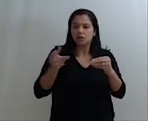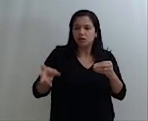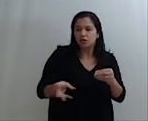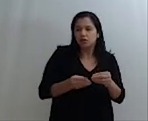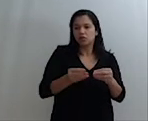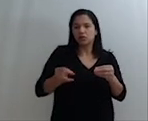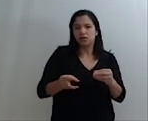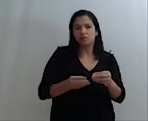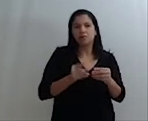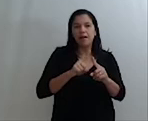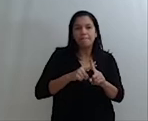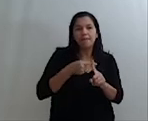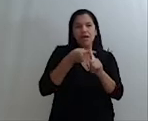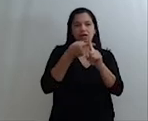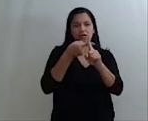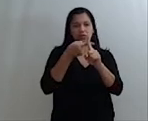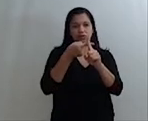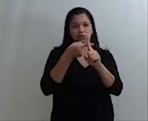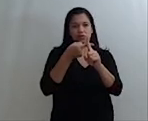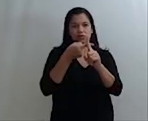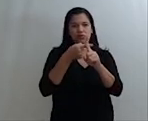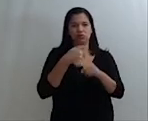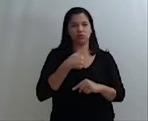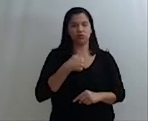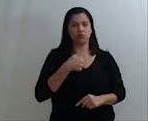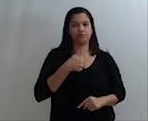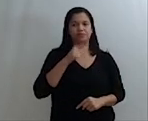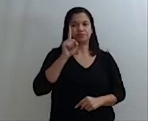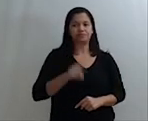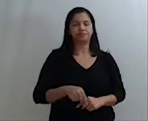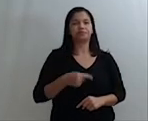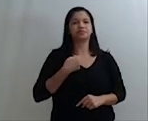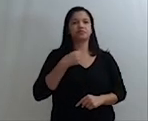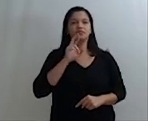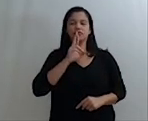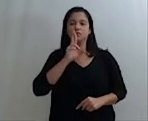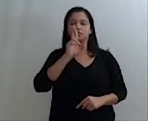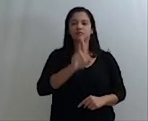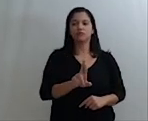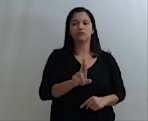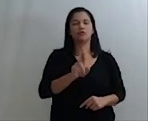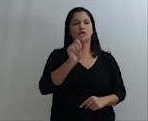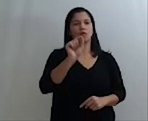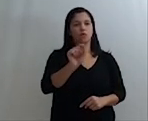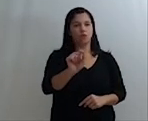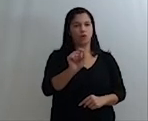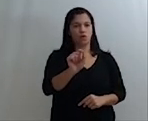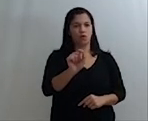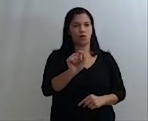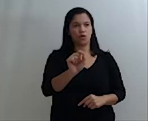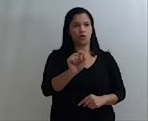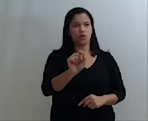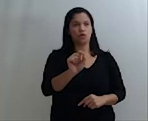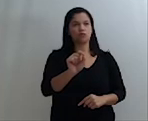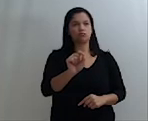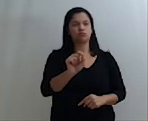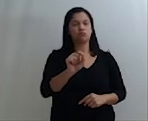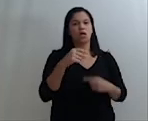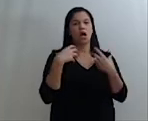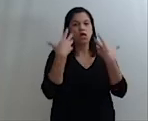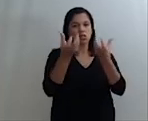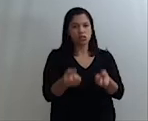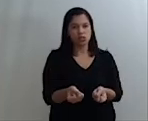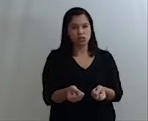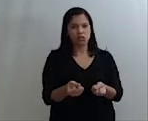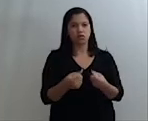pois não então o resultado fic ordem concedida por